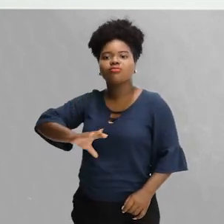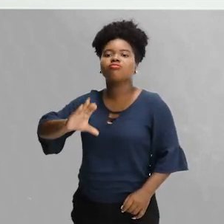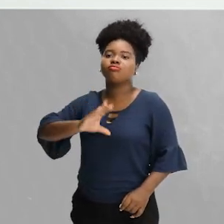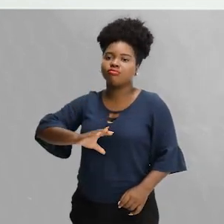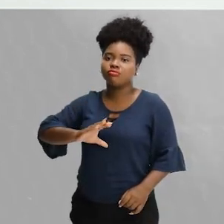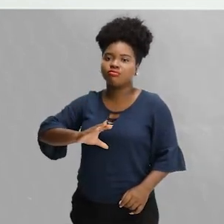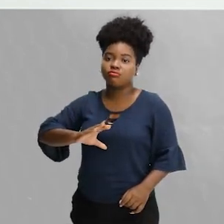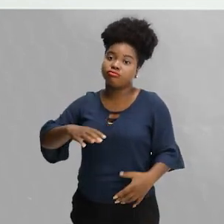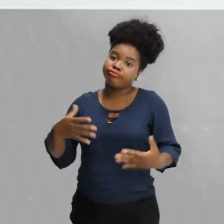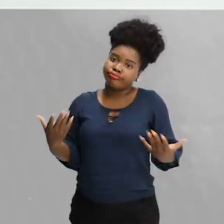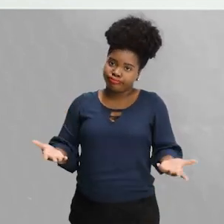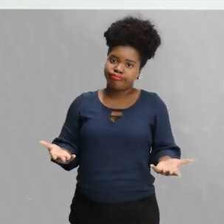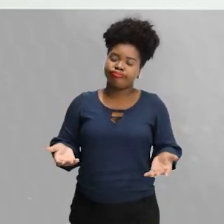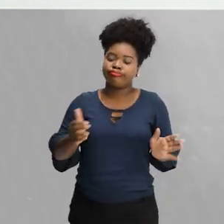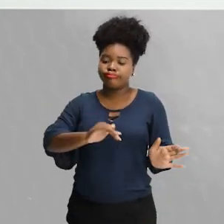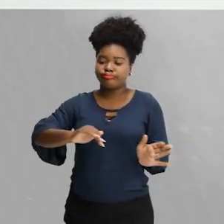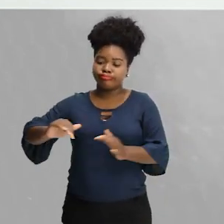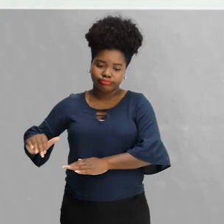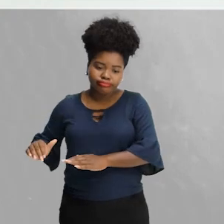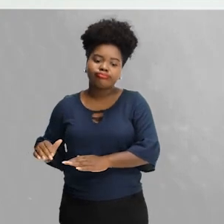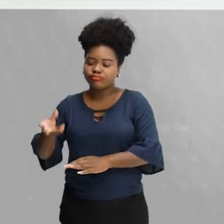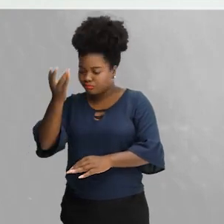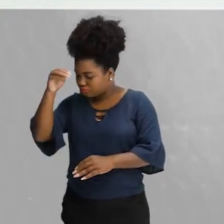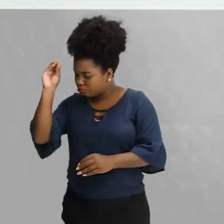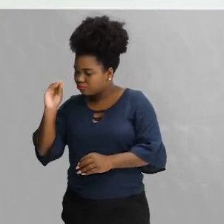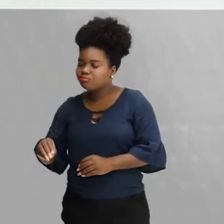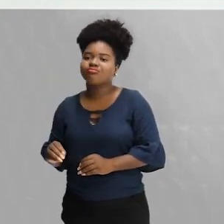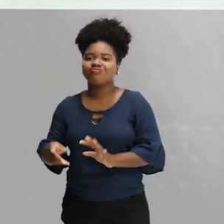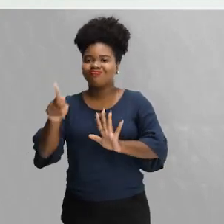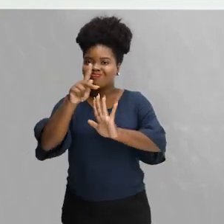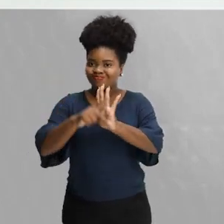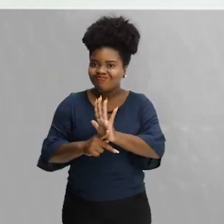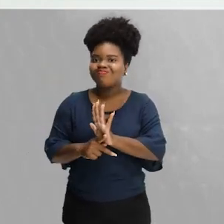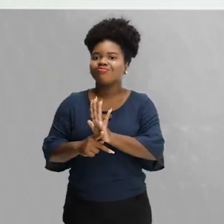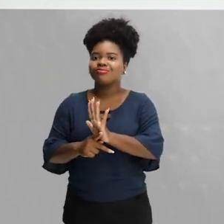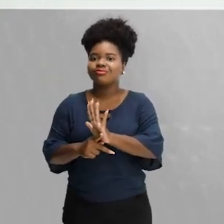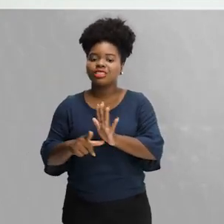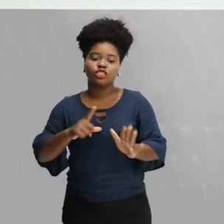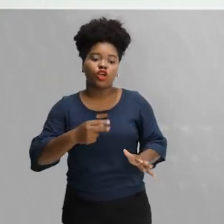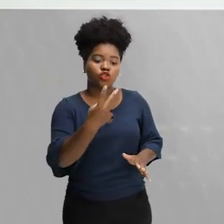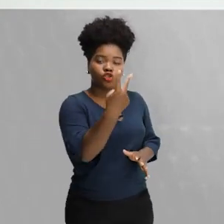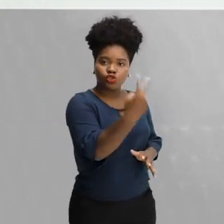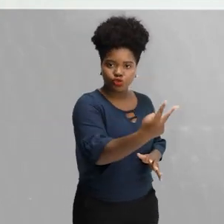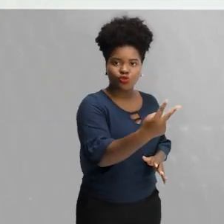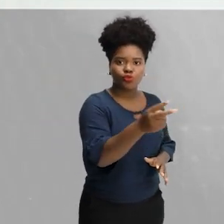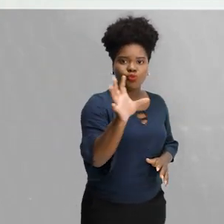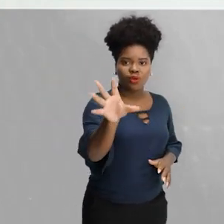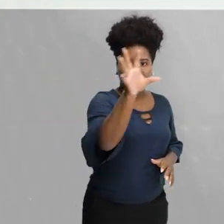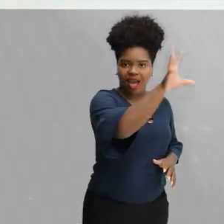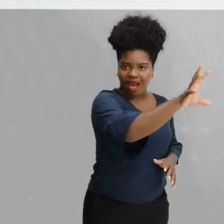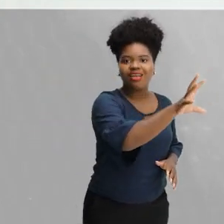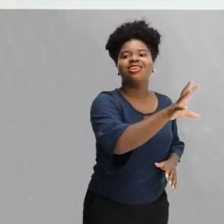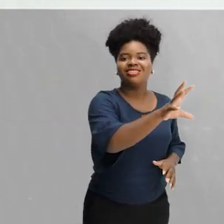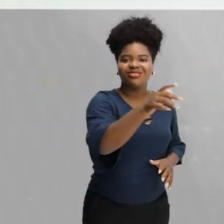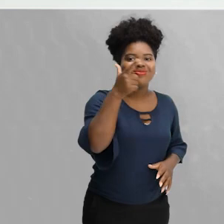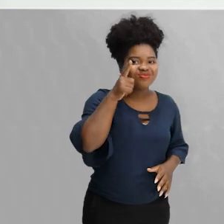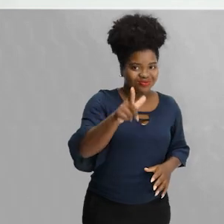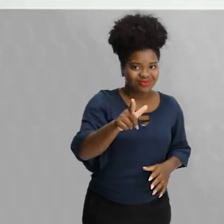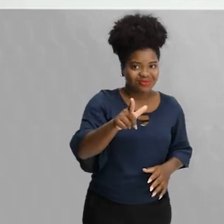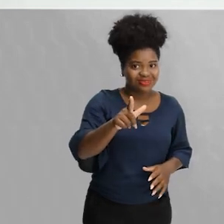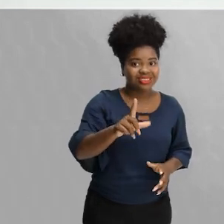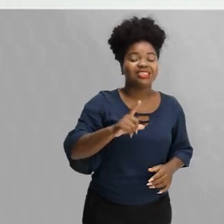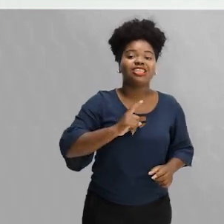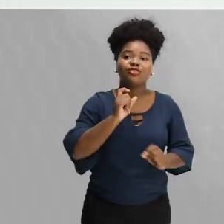Não deu muito certo e de todas as nossas capitanias, apenas 2 tiveram sucesso. né? Entre elas, você tem a capitania de